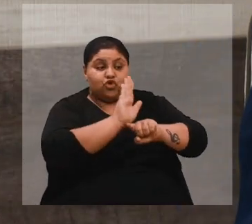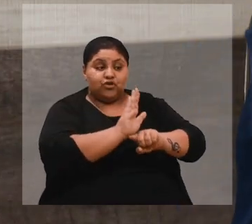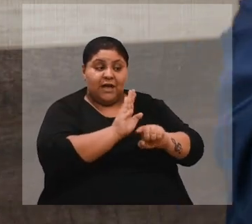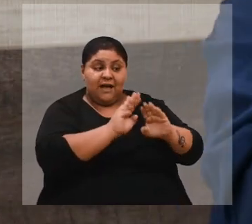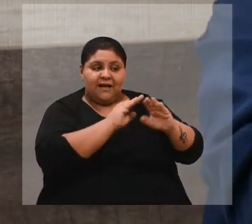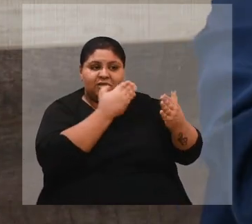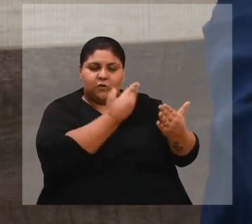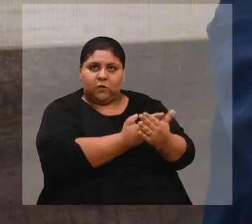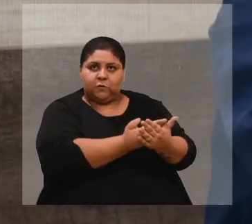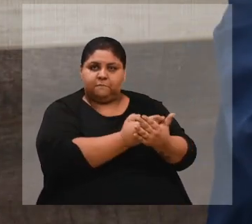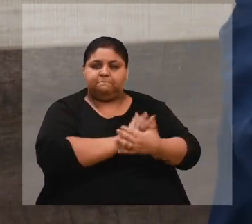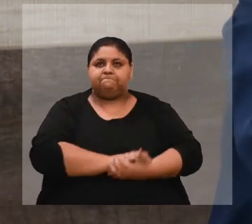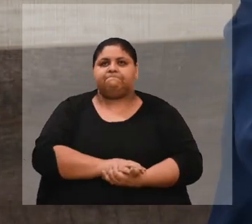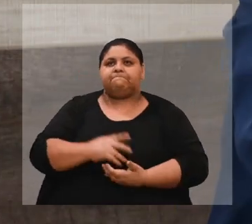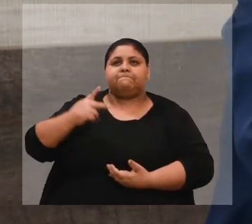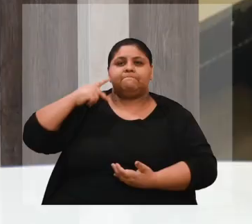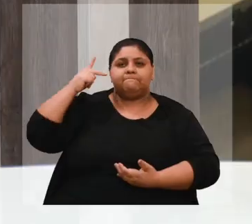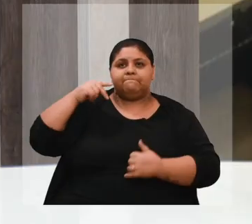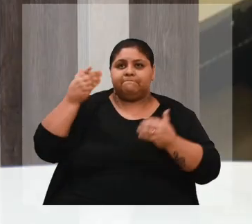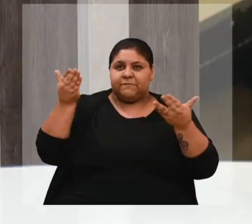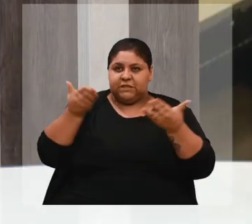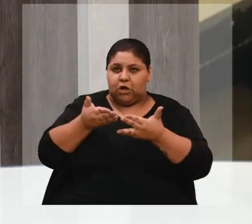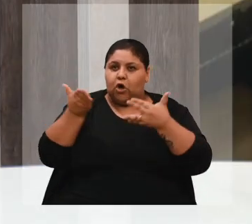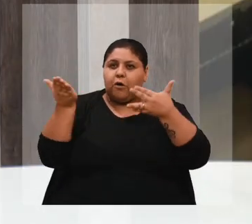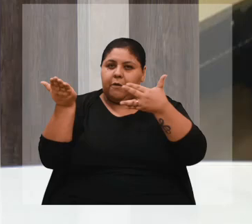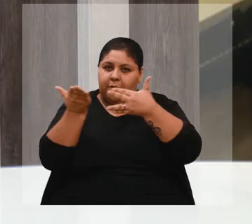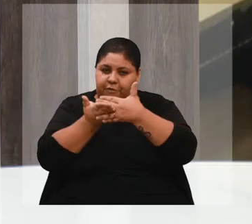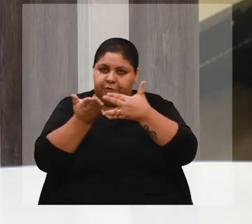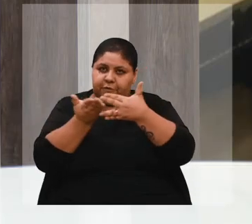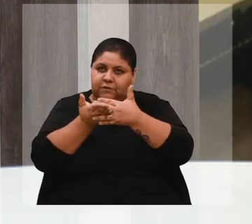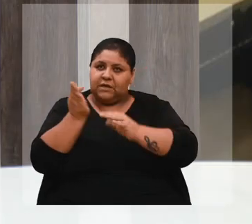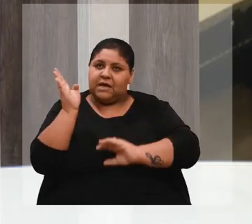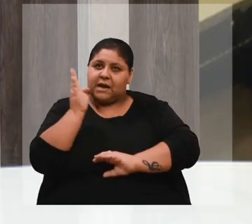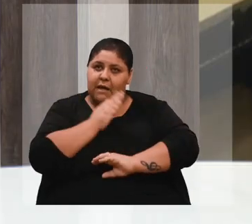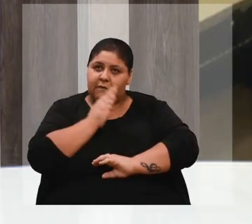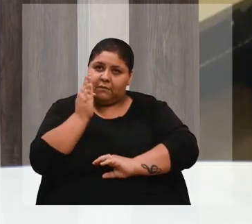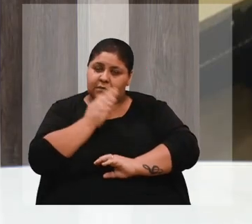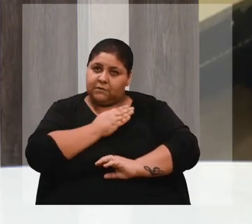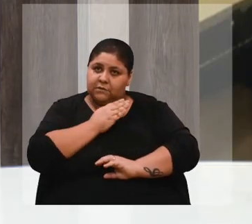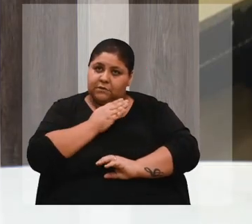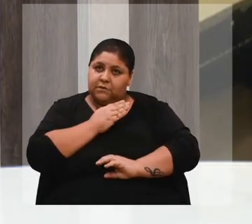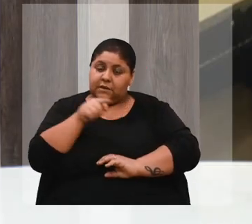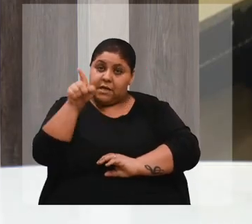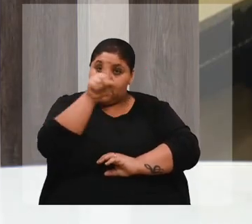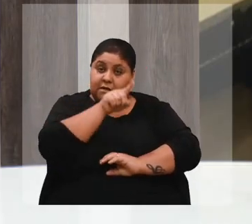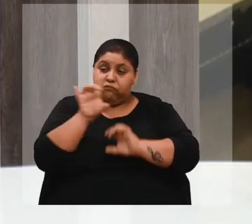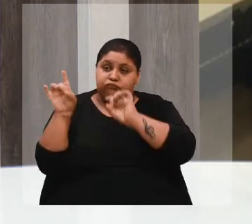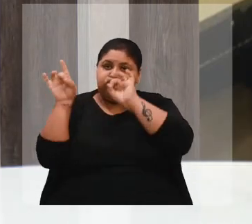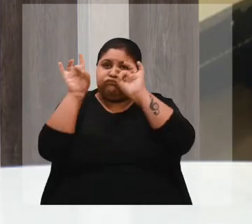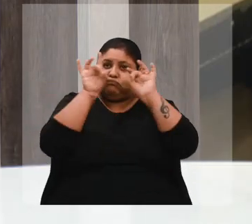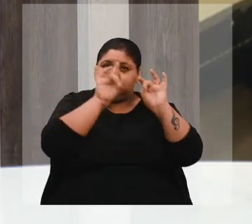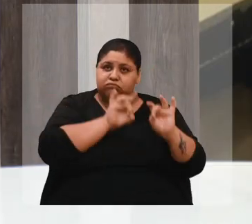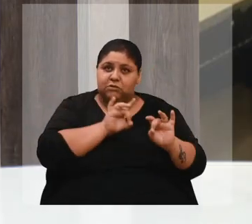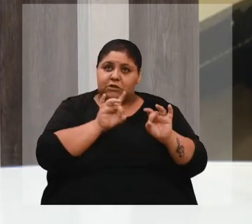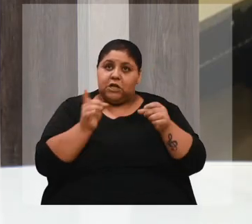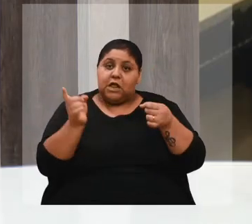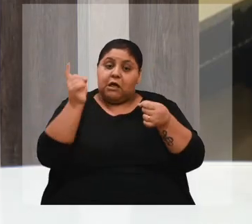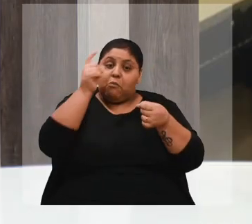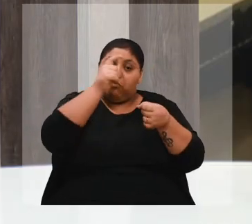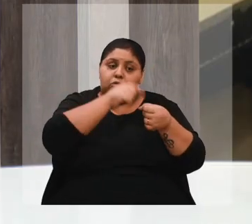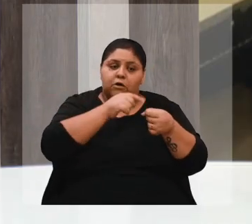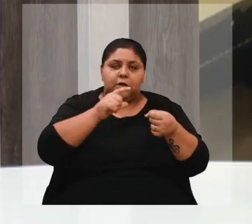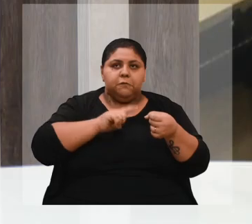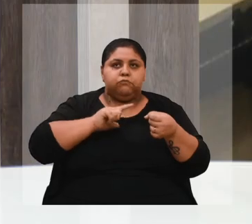lá e ajudar a escola. Vereador, nós vamos dar uma pausa brevemente e para quem nos acompanha, no